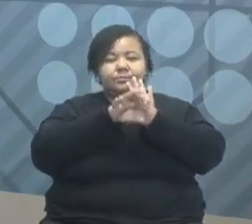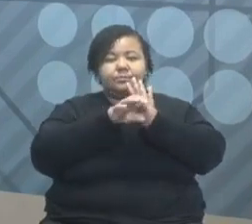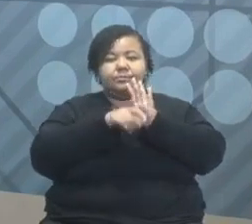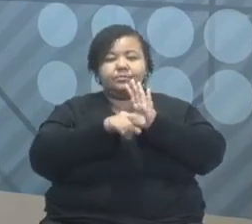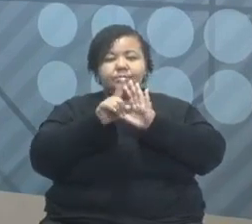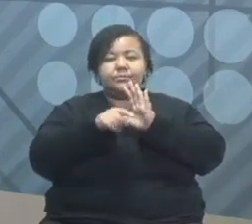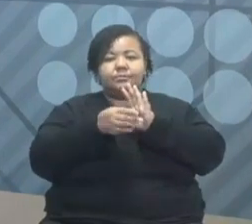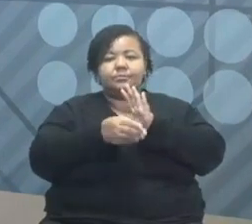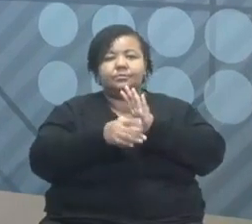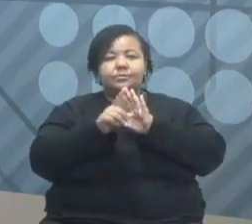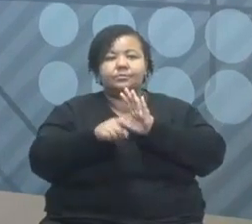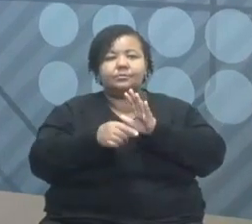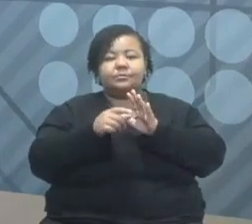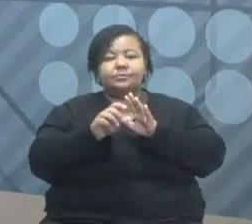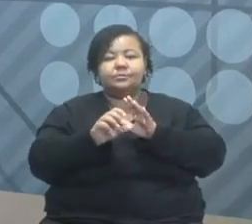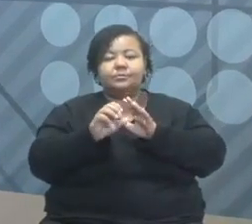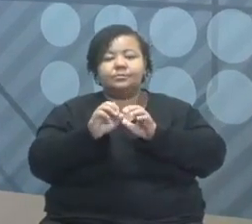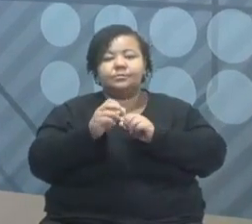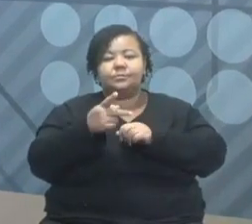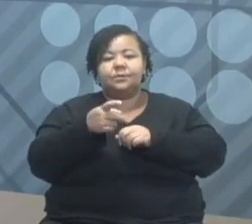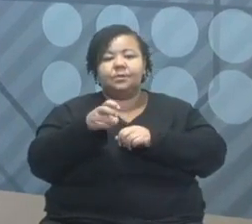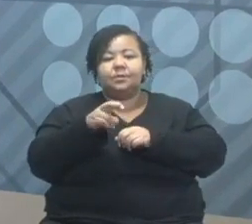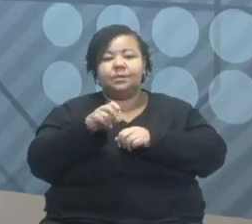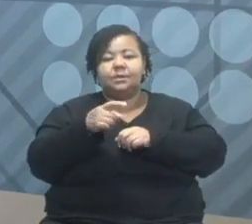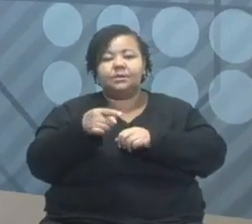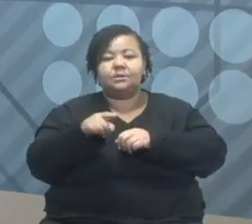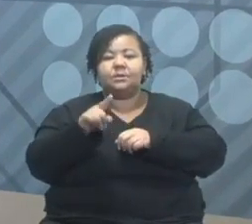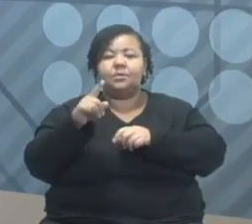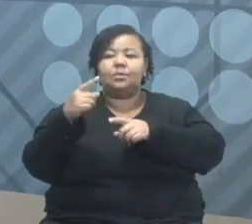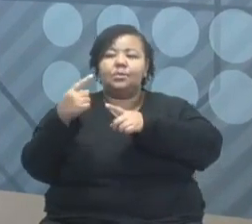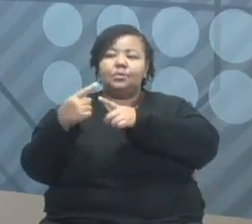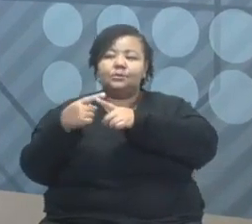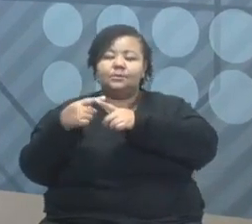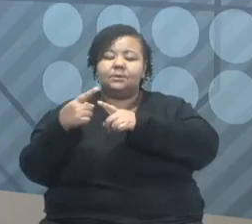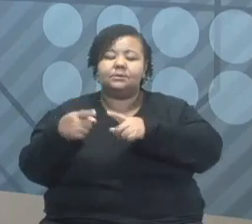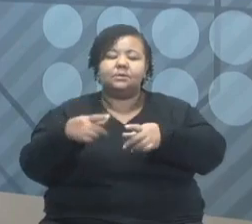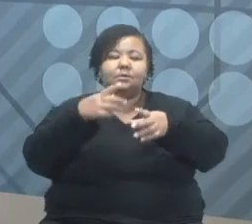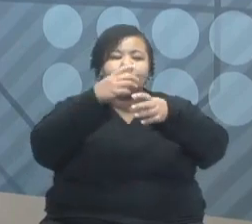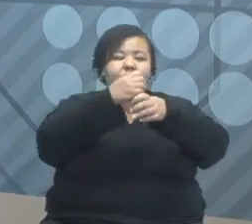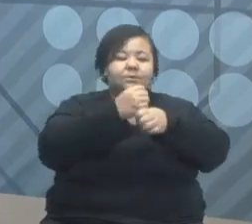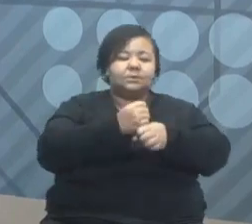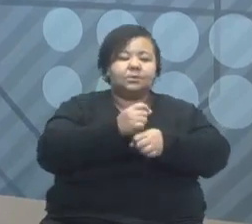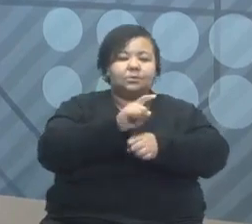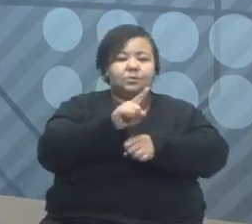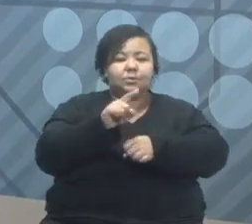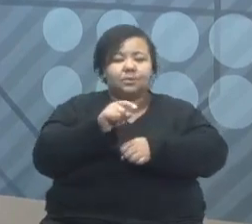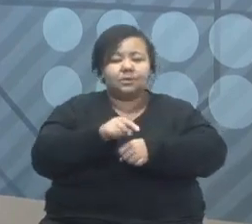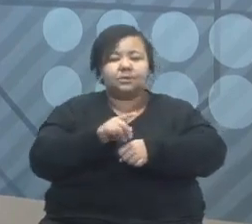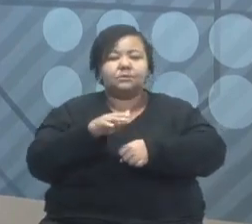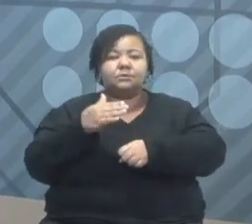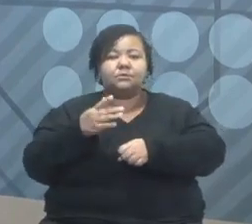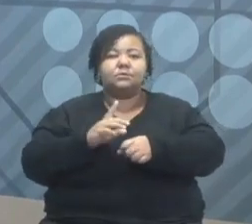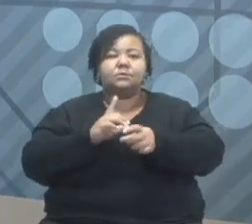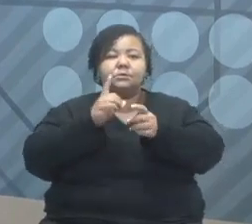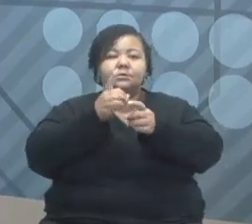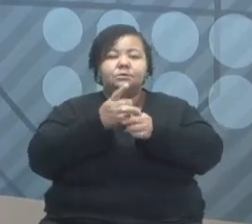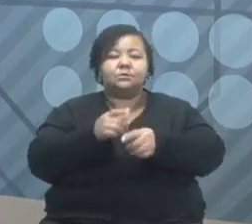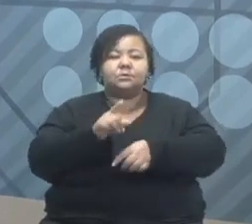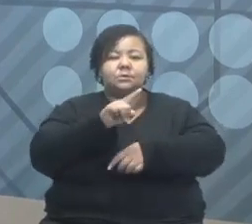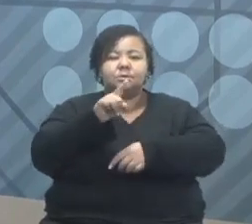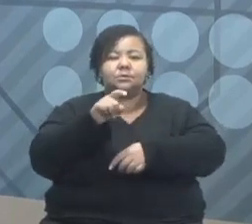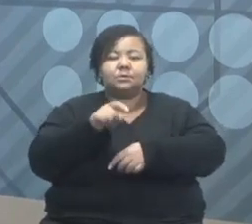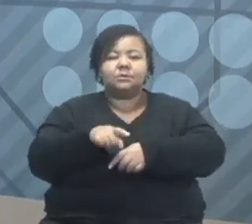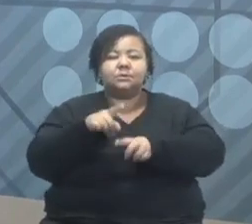referentes às operações de multiplicação por escalar, adição e igualdade. Quando nós chegamos na igualdade